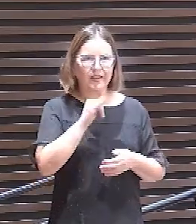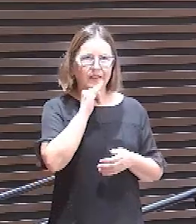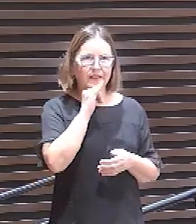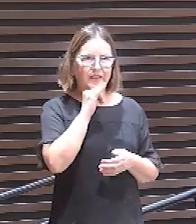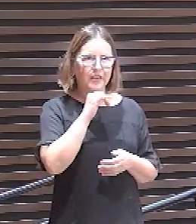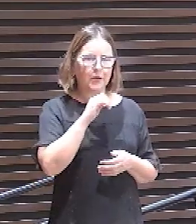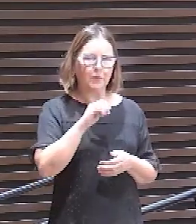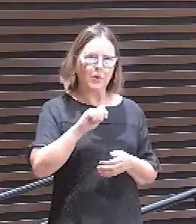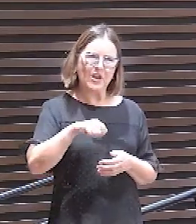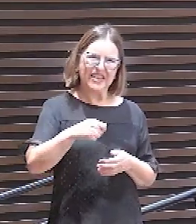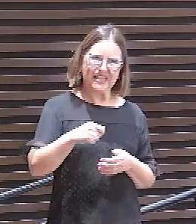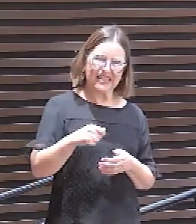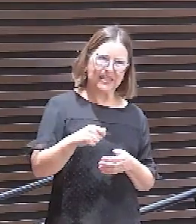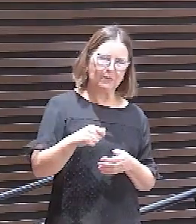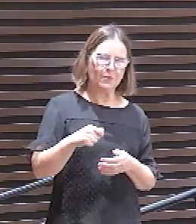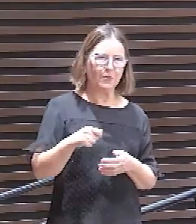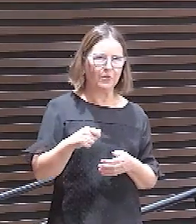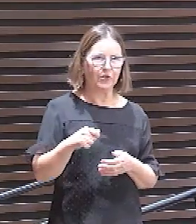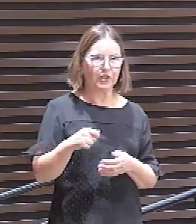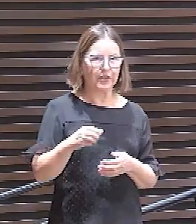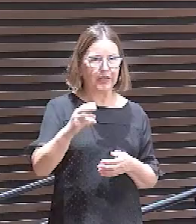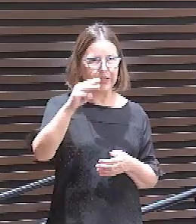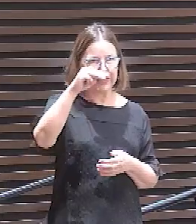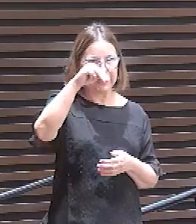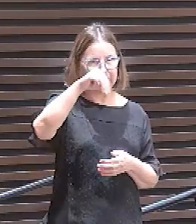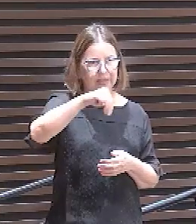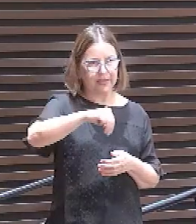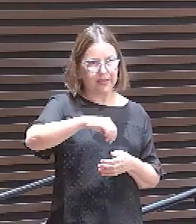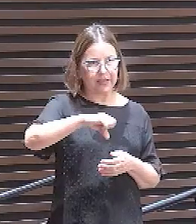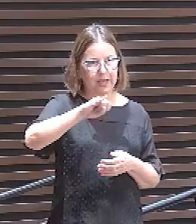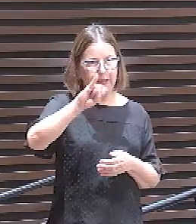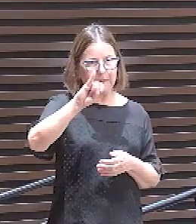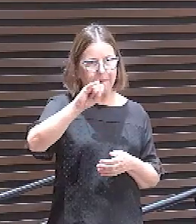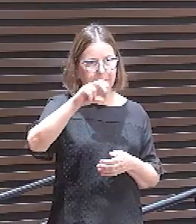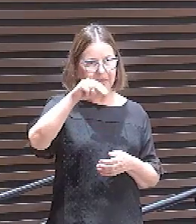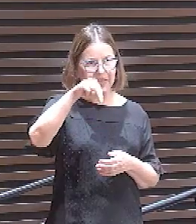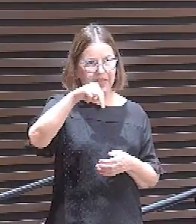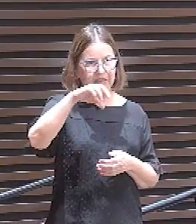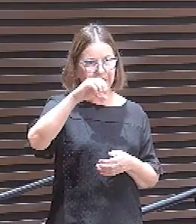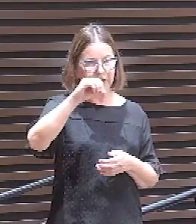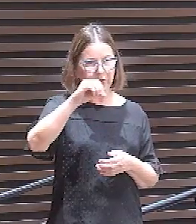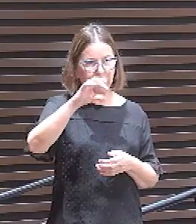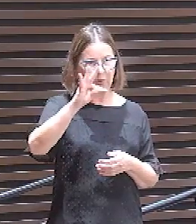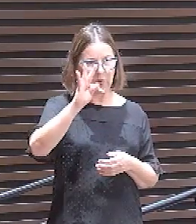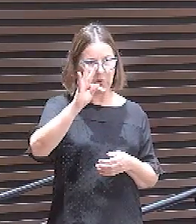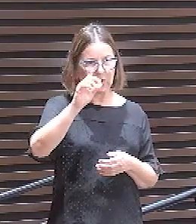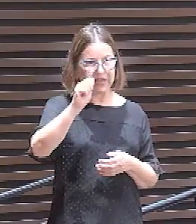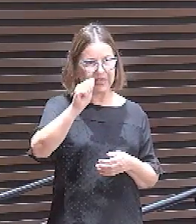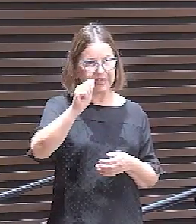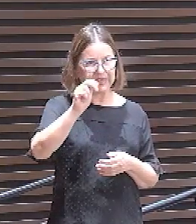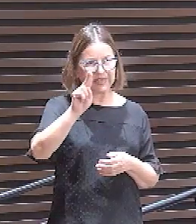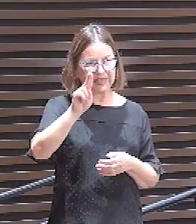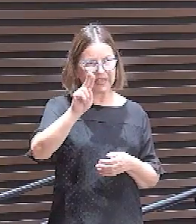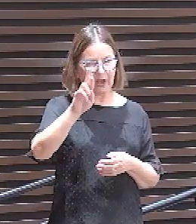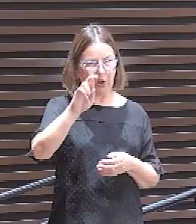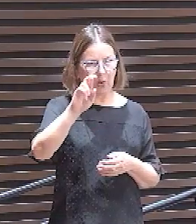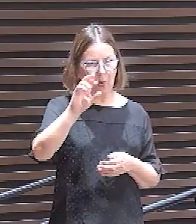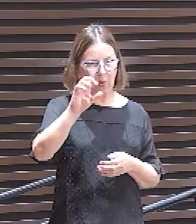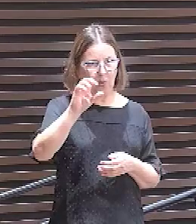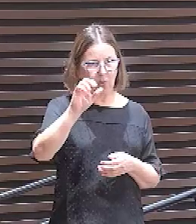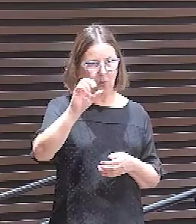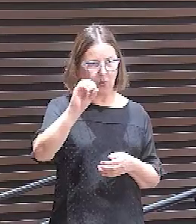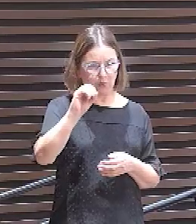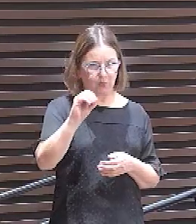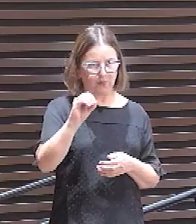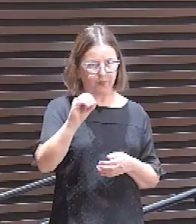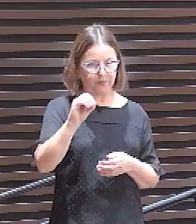uma ficção, mas existe possibilidade da mudança genética